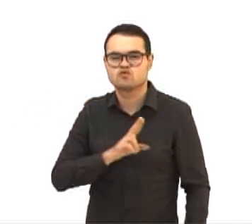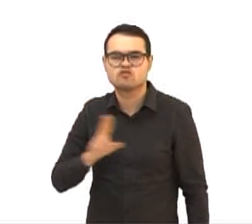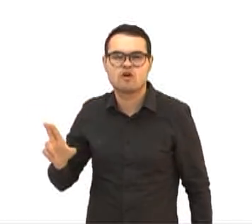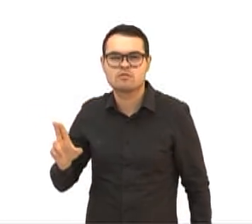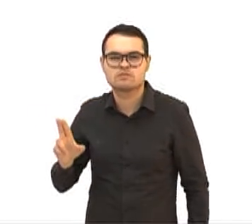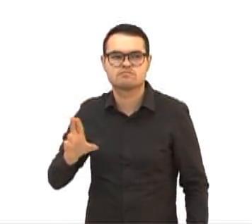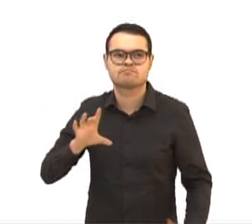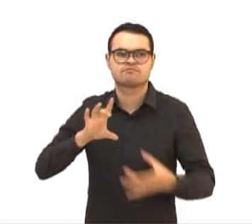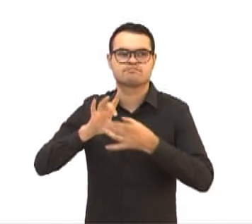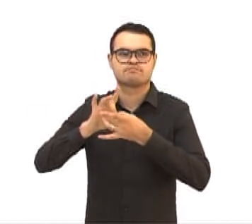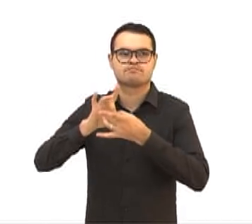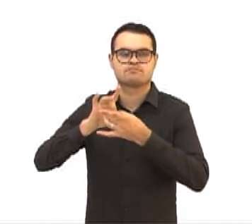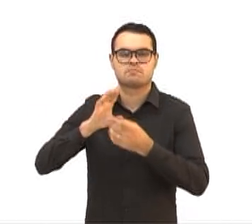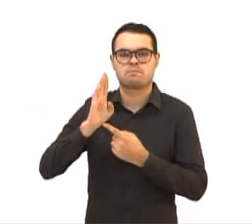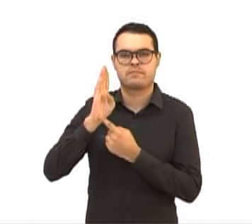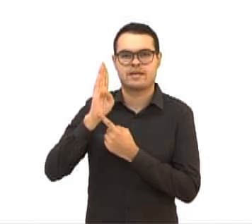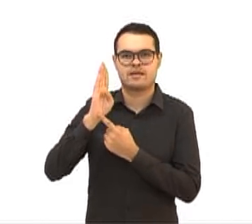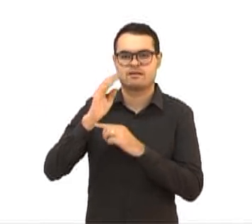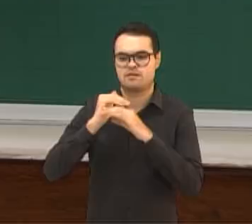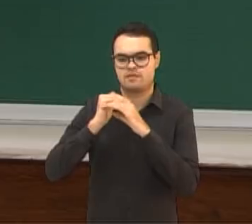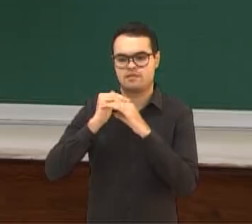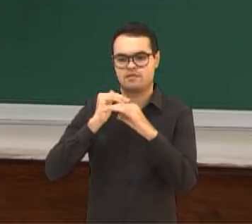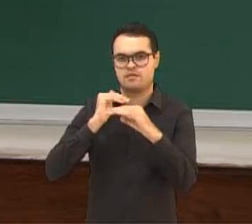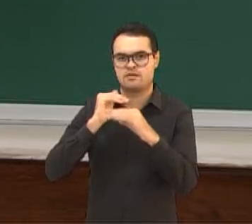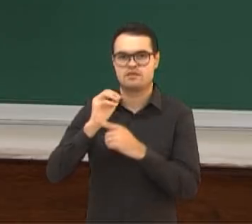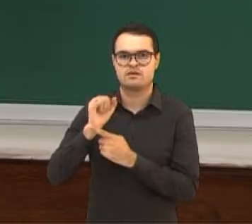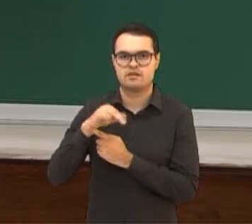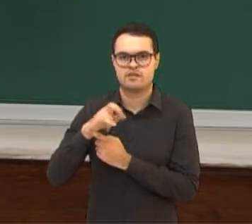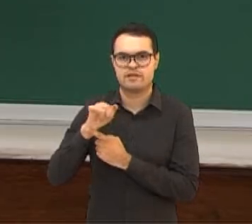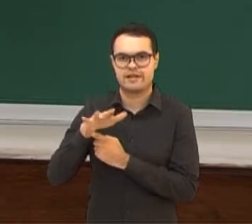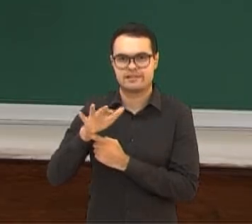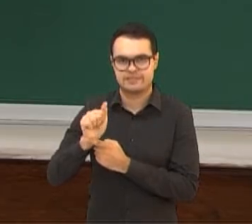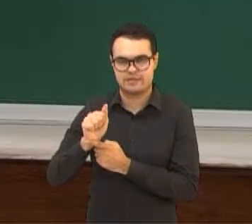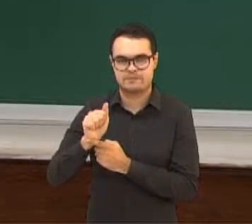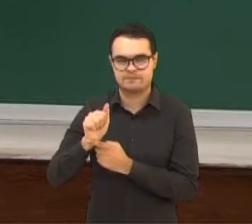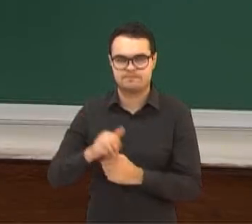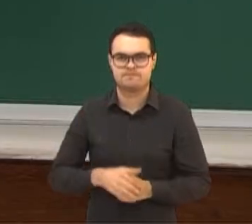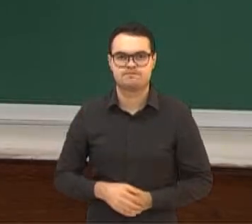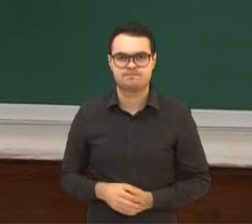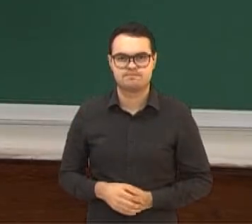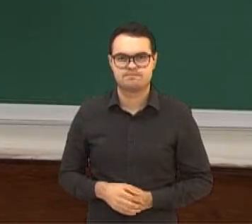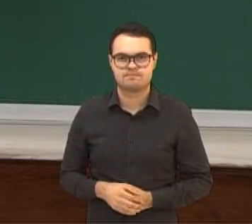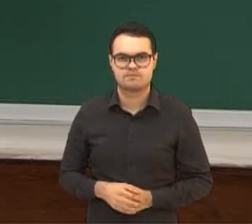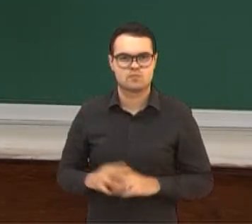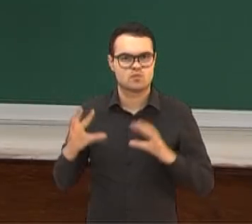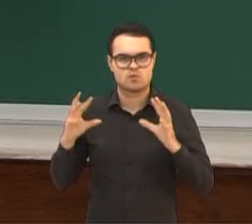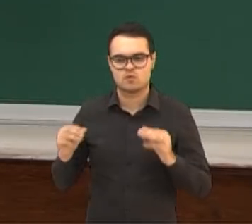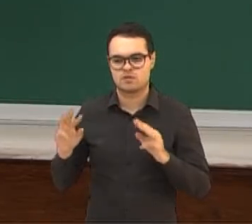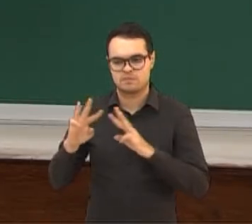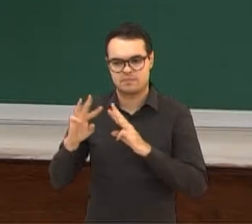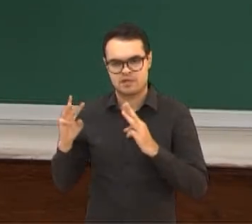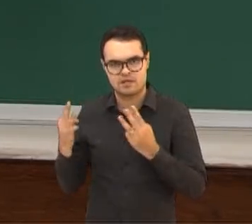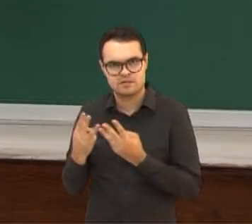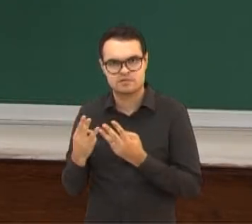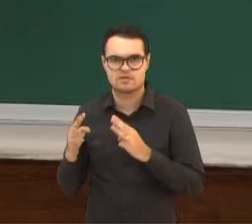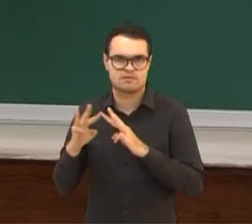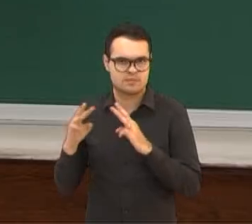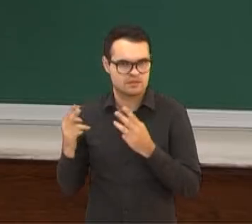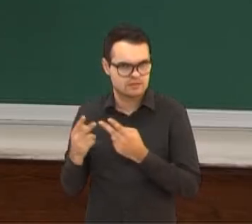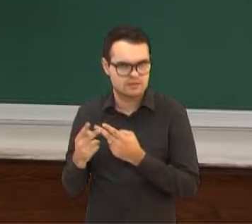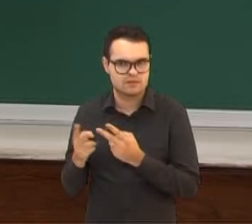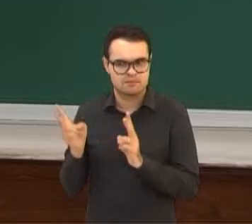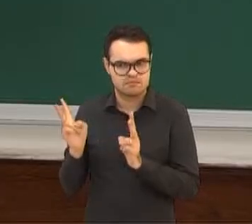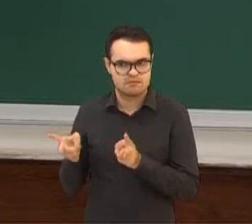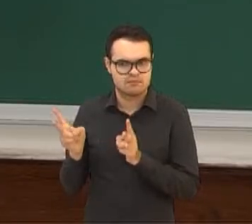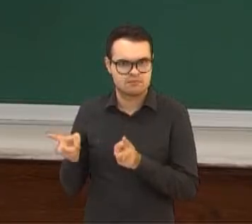denominada inércia, letra B. Então, inércia é a tendência que toda matéria, toda massa tem de continuar a sua